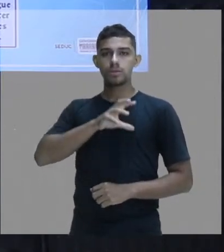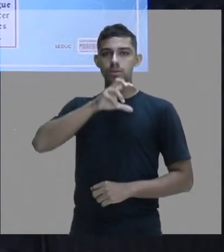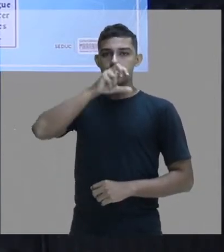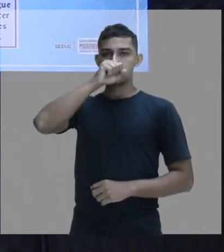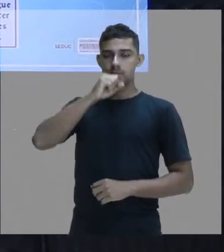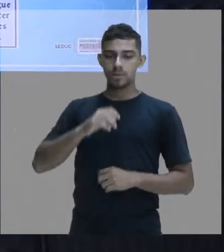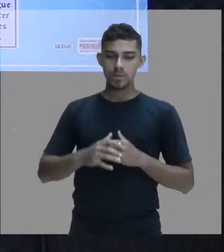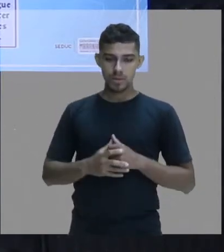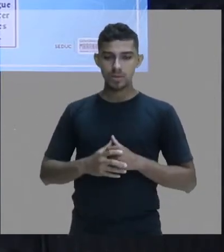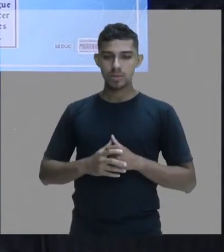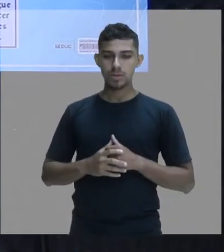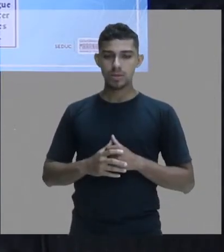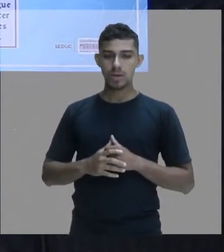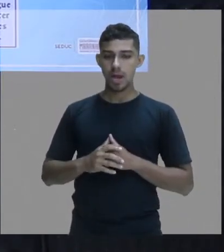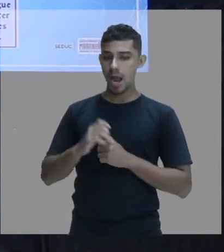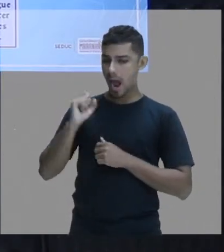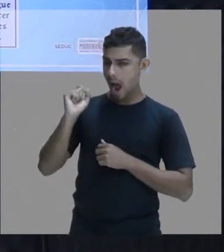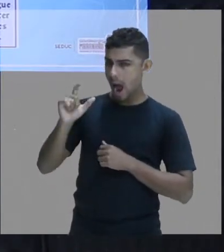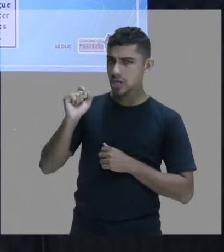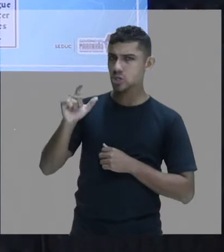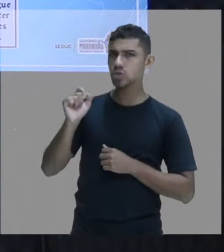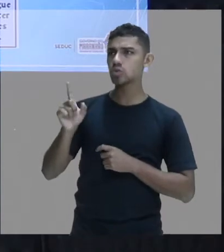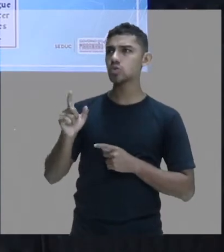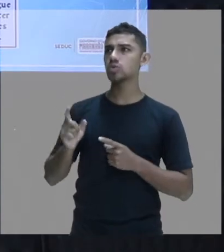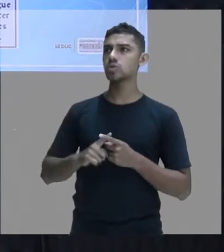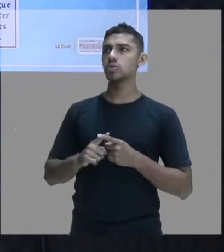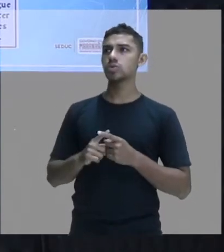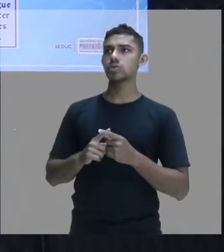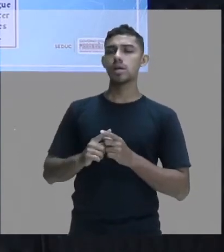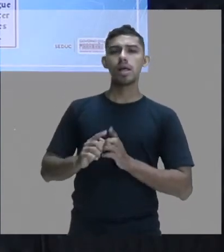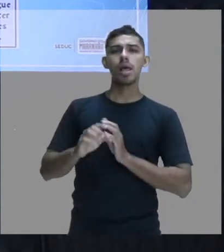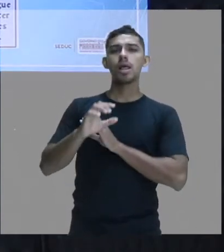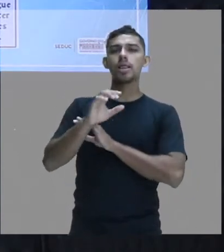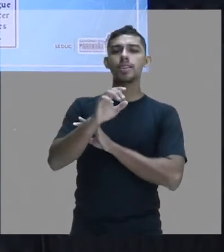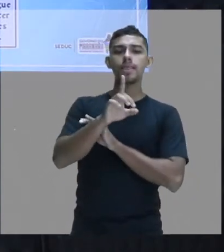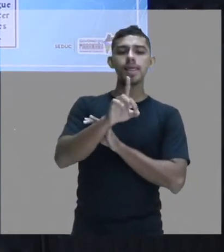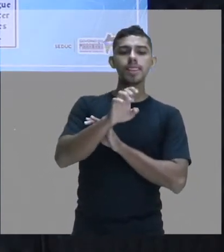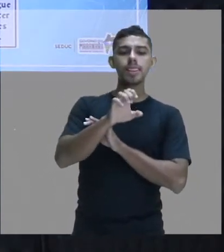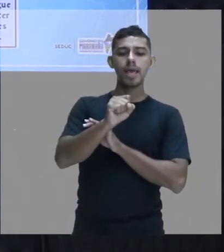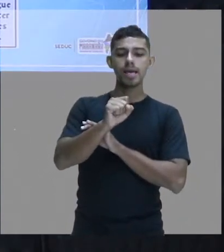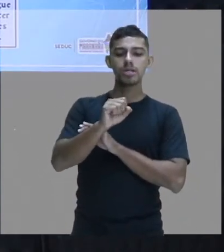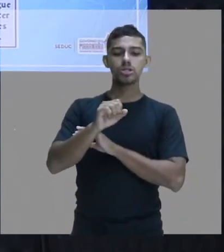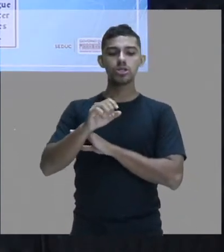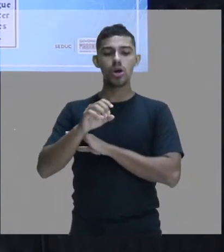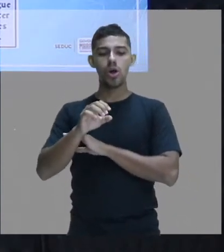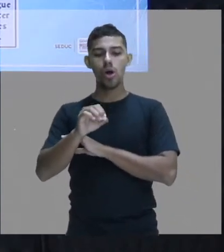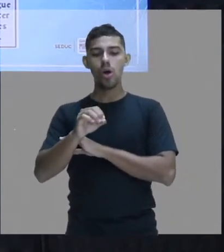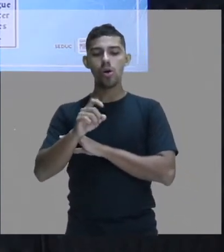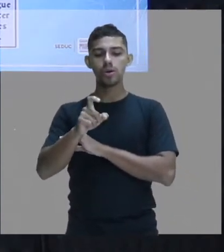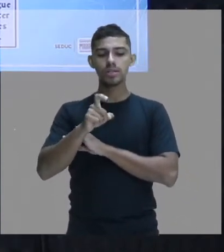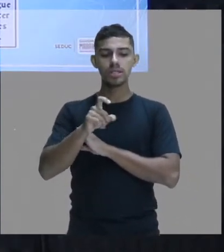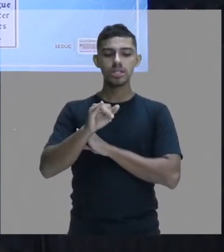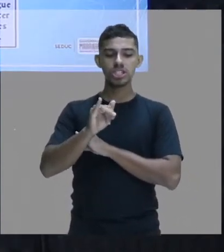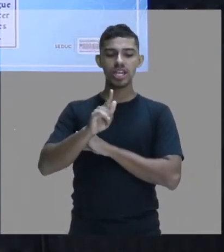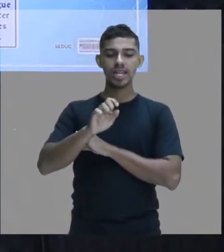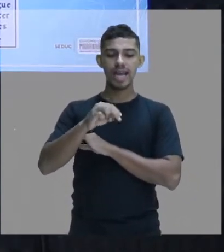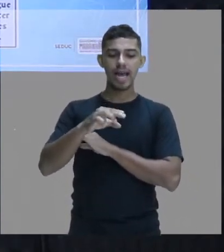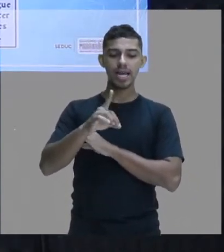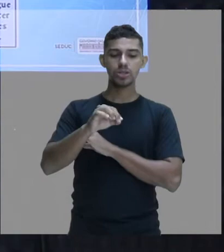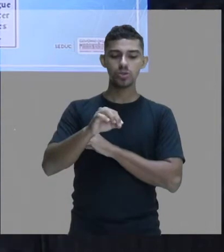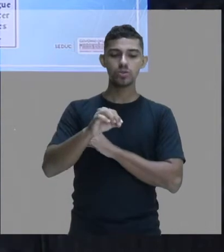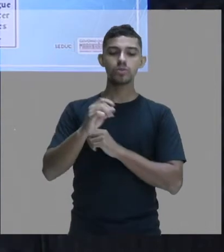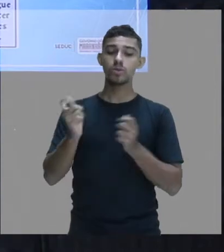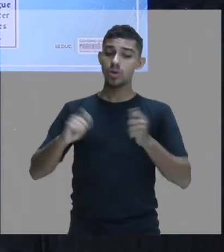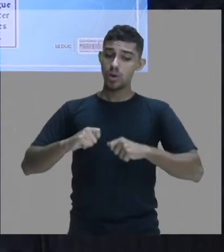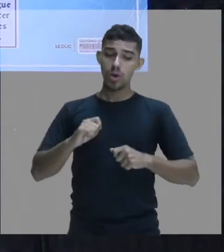alguma coisa em azul, aquele sangue ele está o quê? Ele está desoxigenado. São as veias, tá, pessoal? Por isso ele tem essa